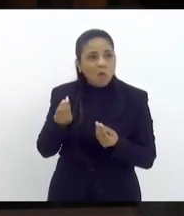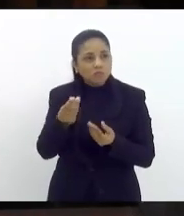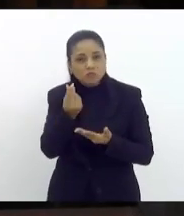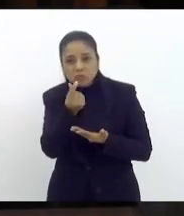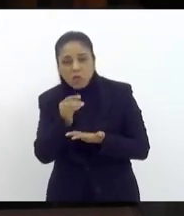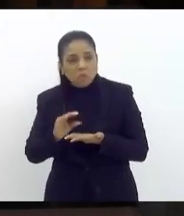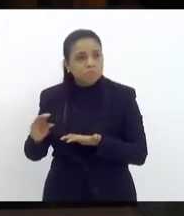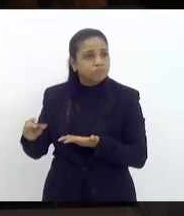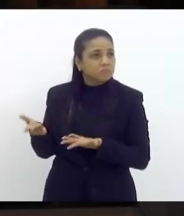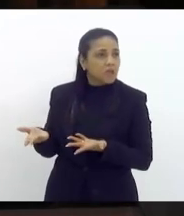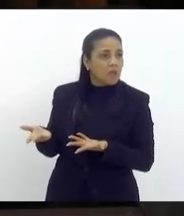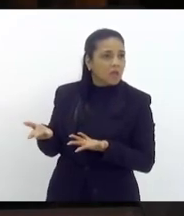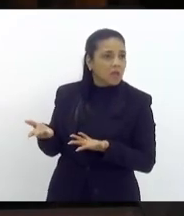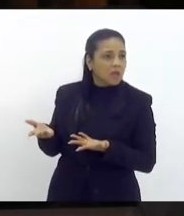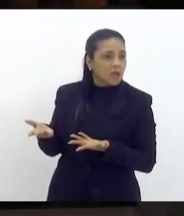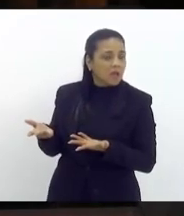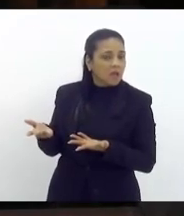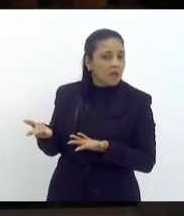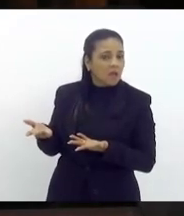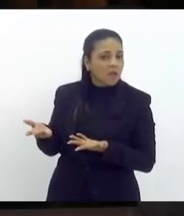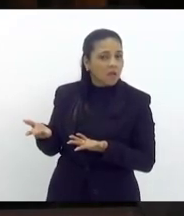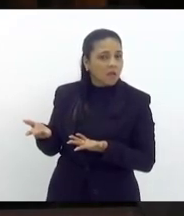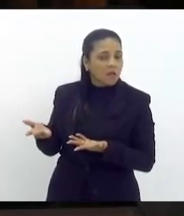com seu orçamento contingenciado